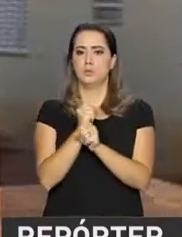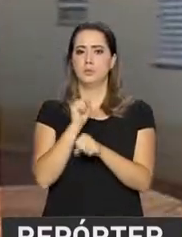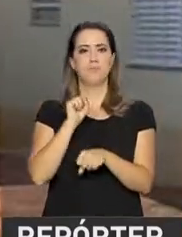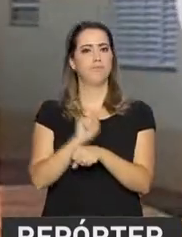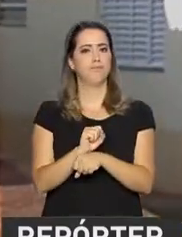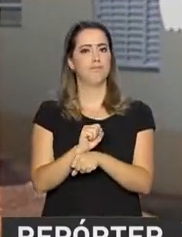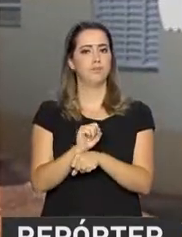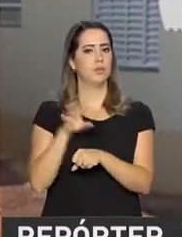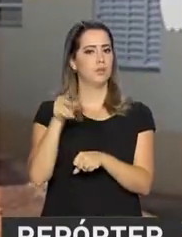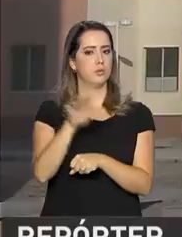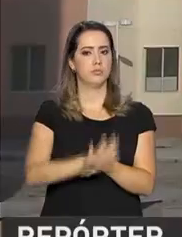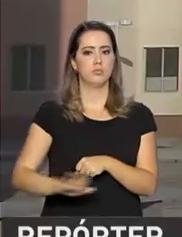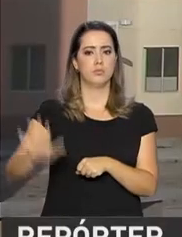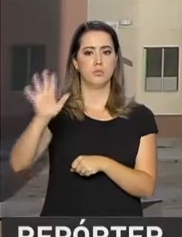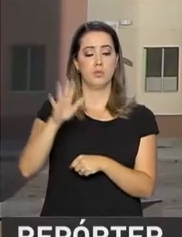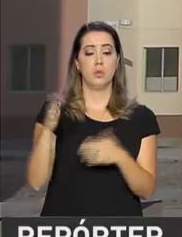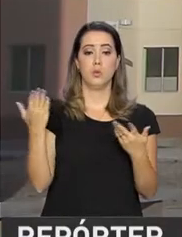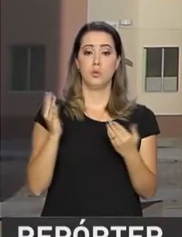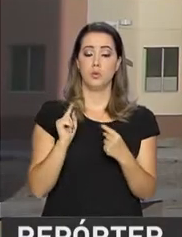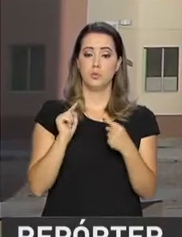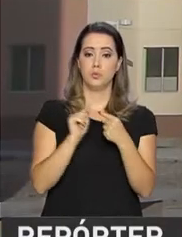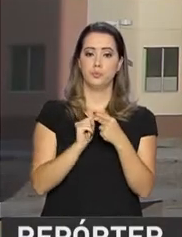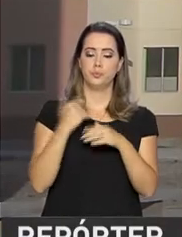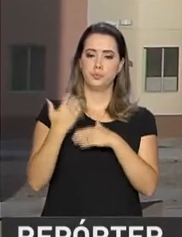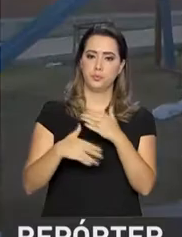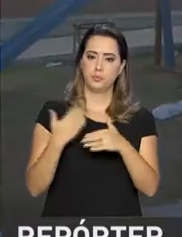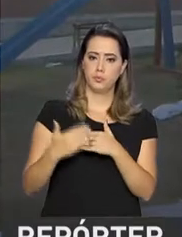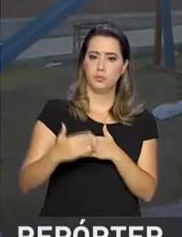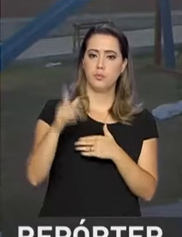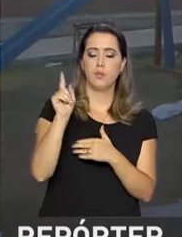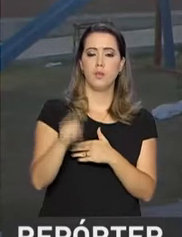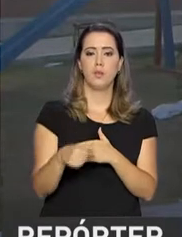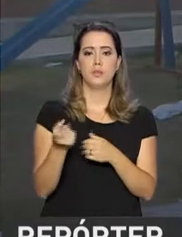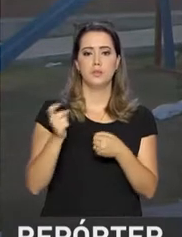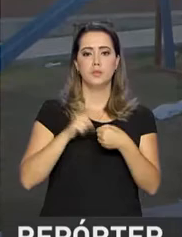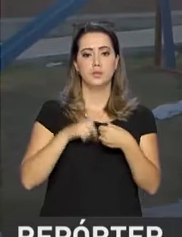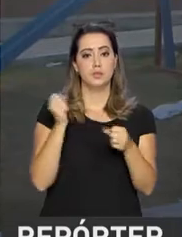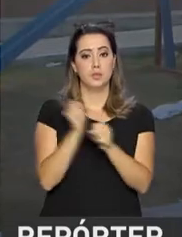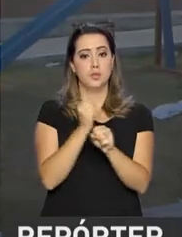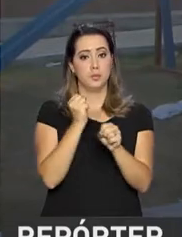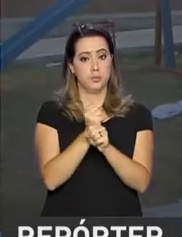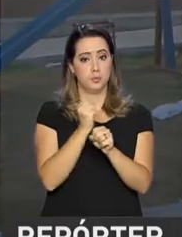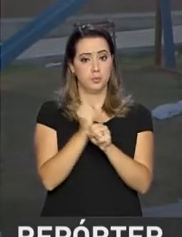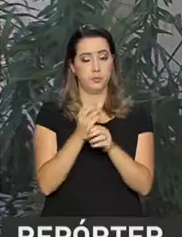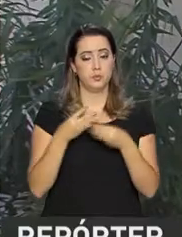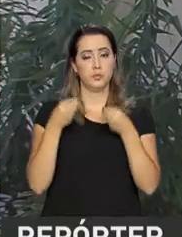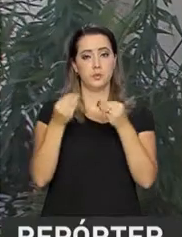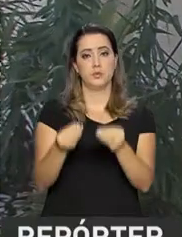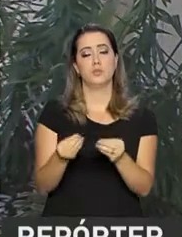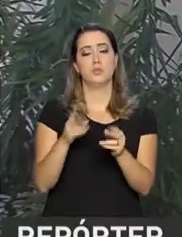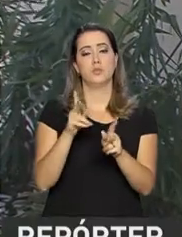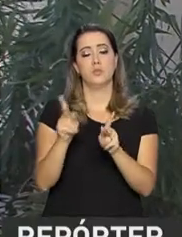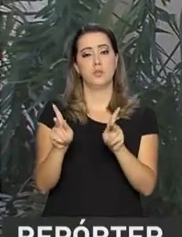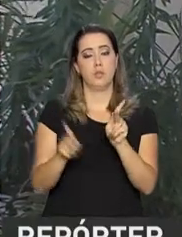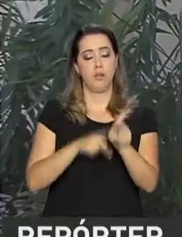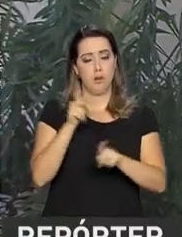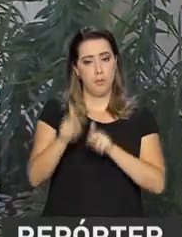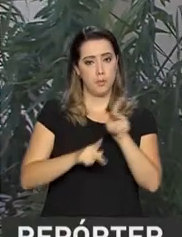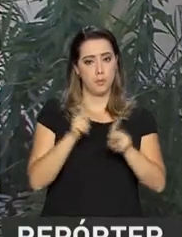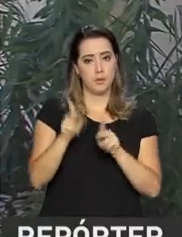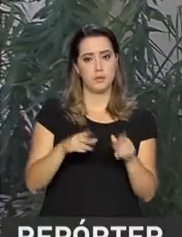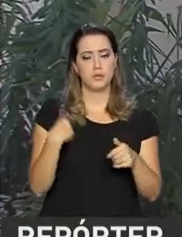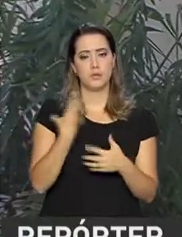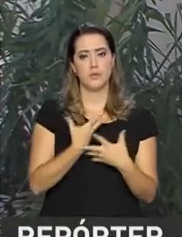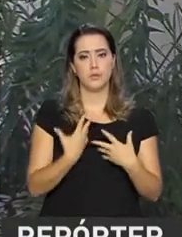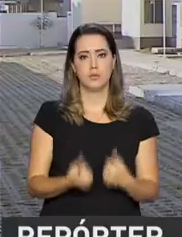todo o país e objetivo do avançar é exatamente esse retomar essas obras e entregar à população vamos continuar